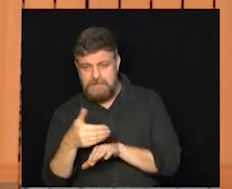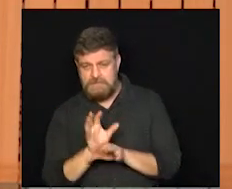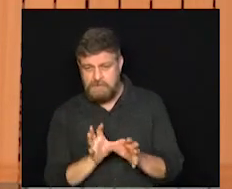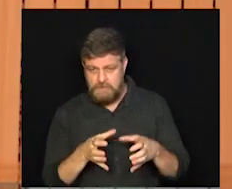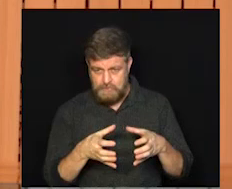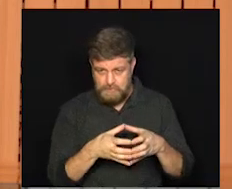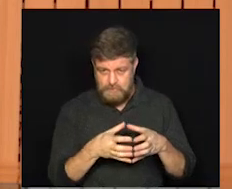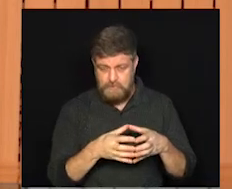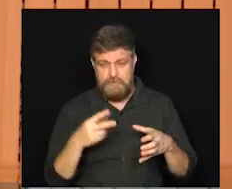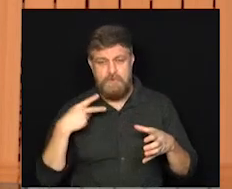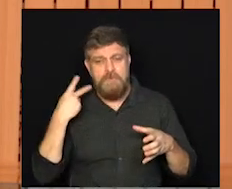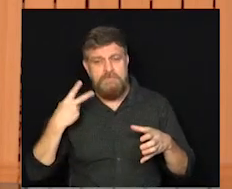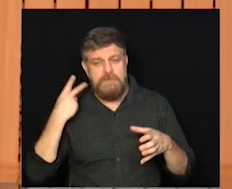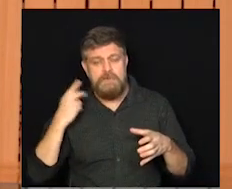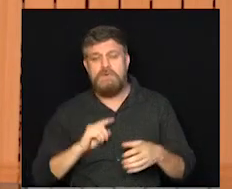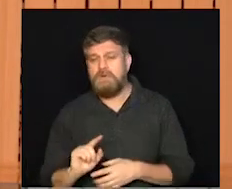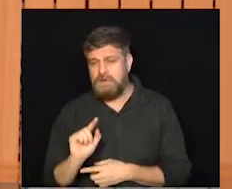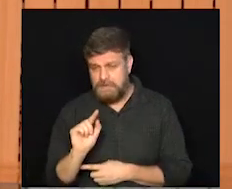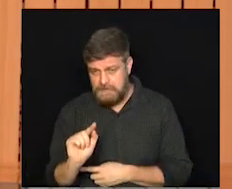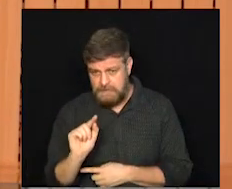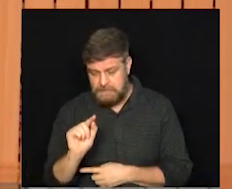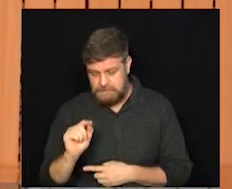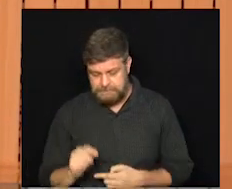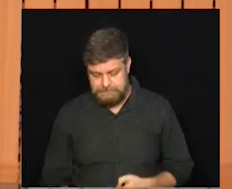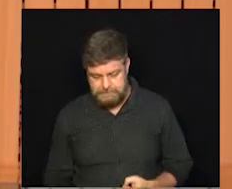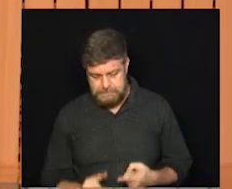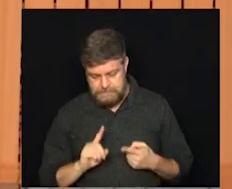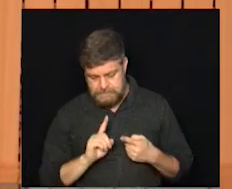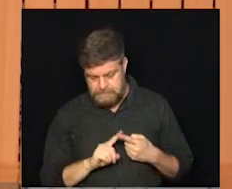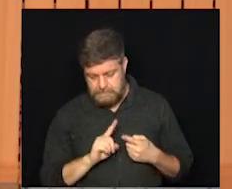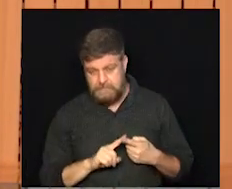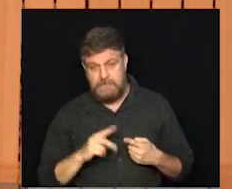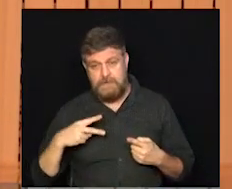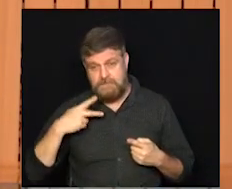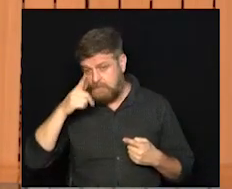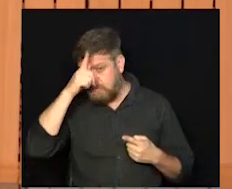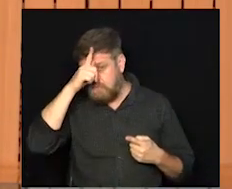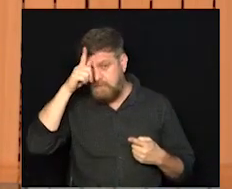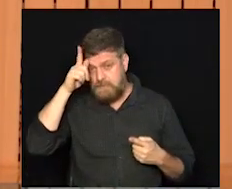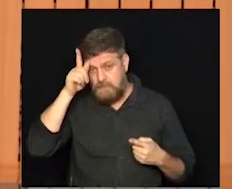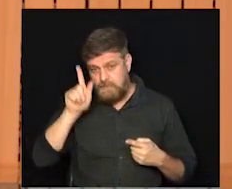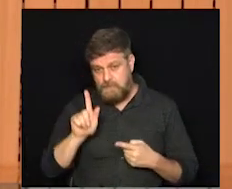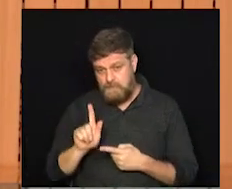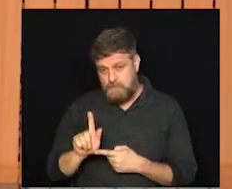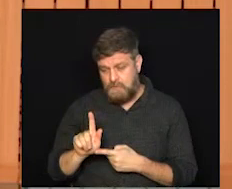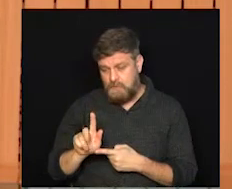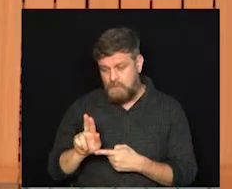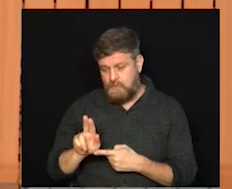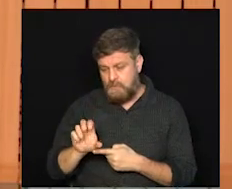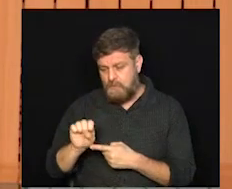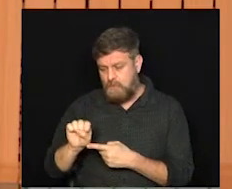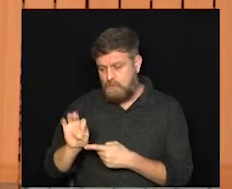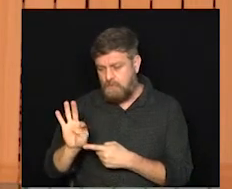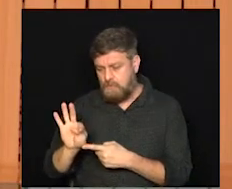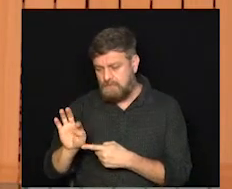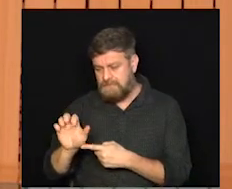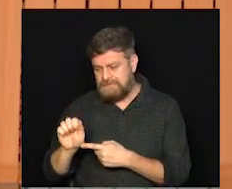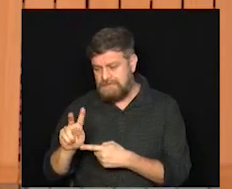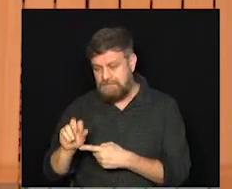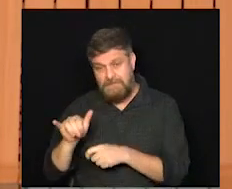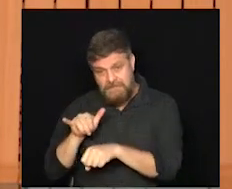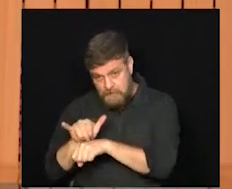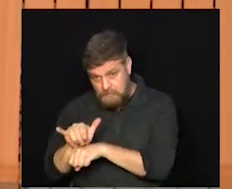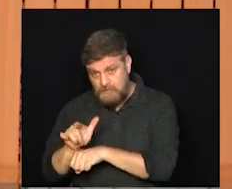Paulo Bufo, a vereadora Débora Palermo, também o vereador Gustavo Peta, que está aqui representado pelo seu assessor